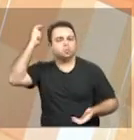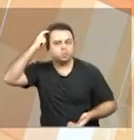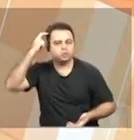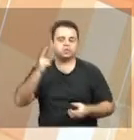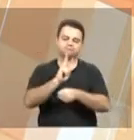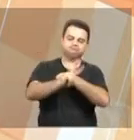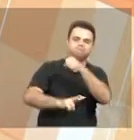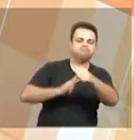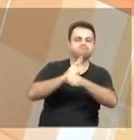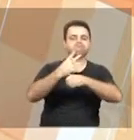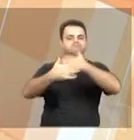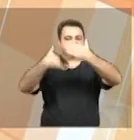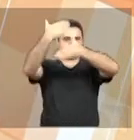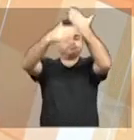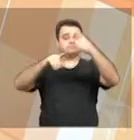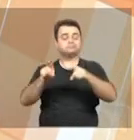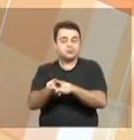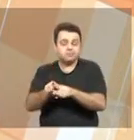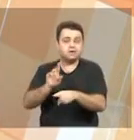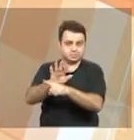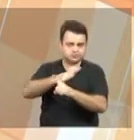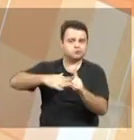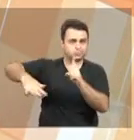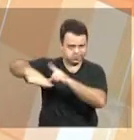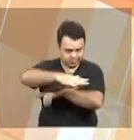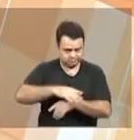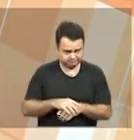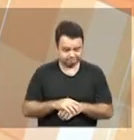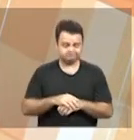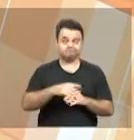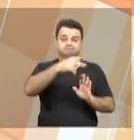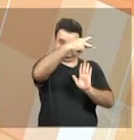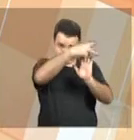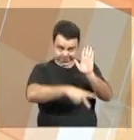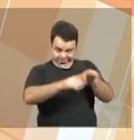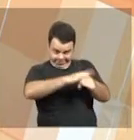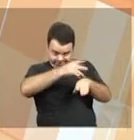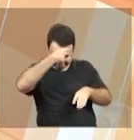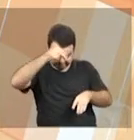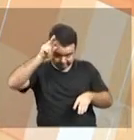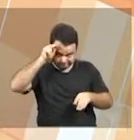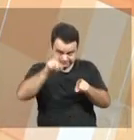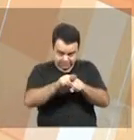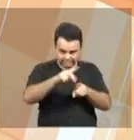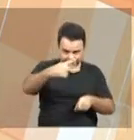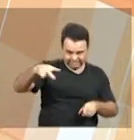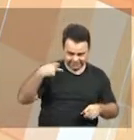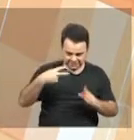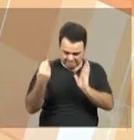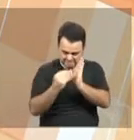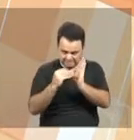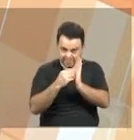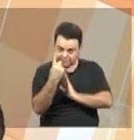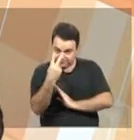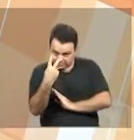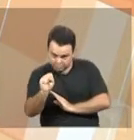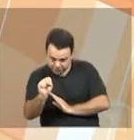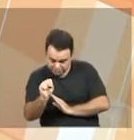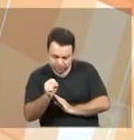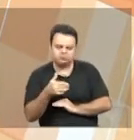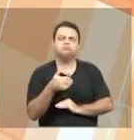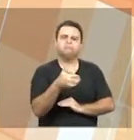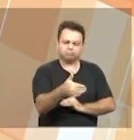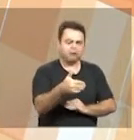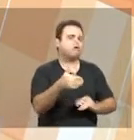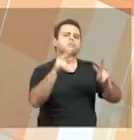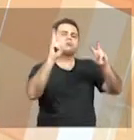cultura desenvolvimento sustentável e assistência social o projeto do executivo e todas as emendas serão analisadas